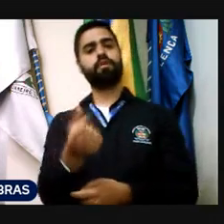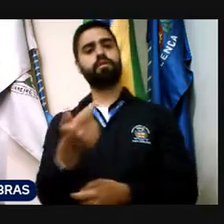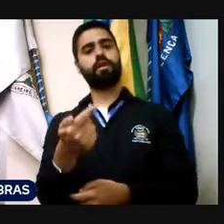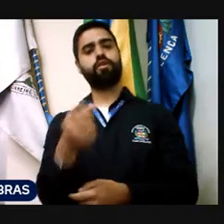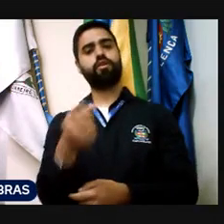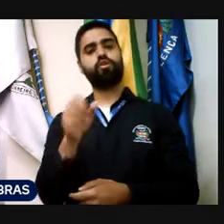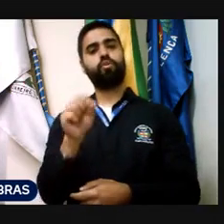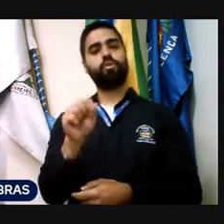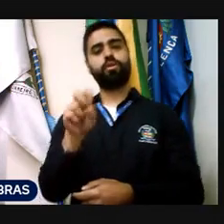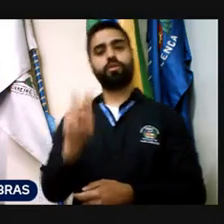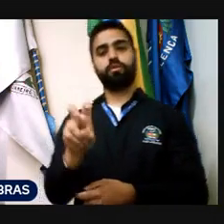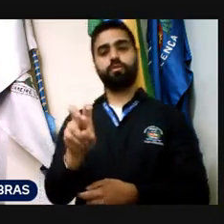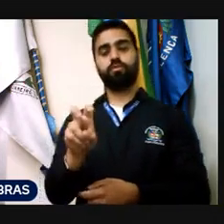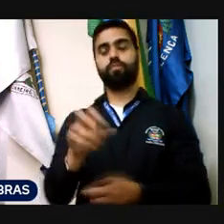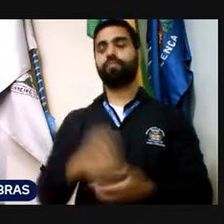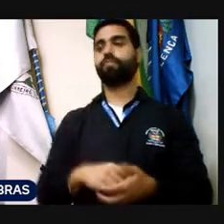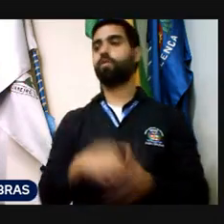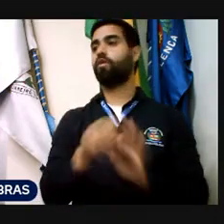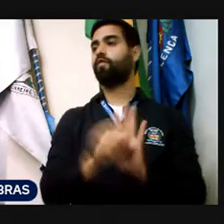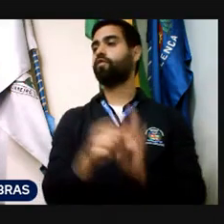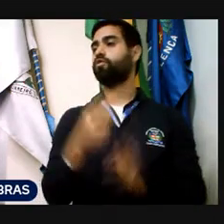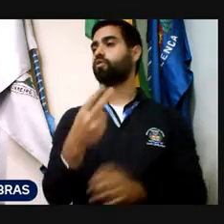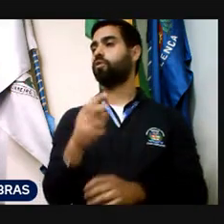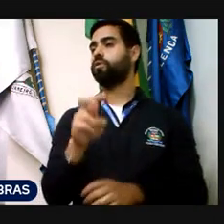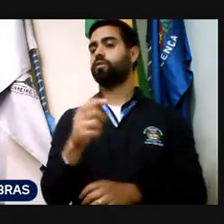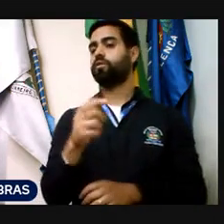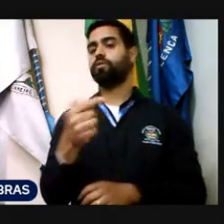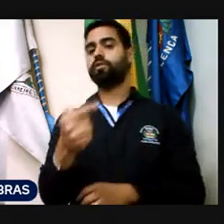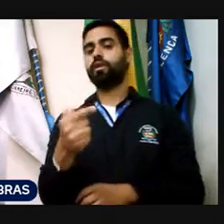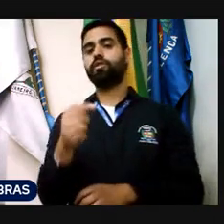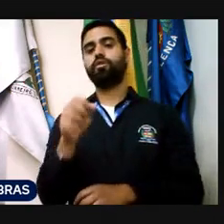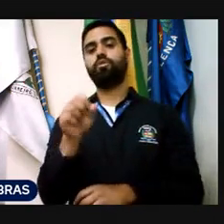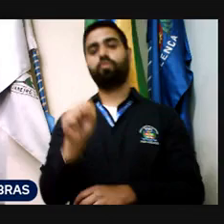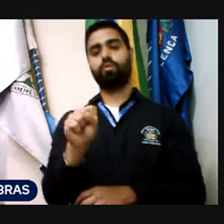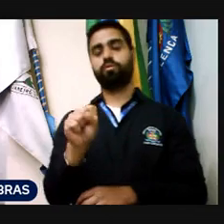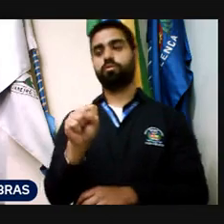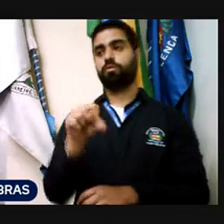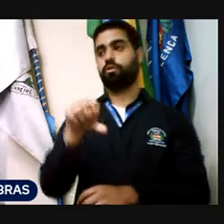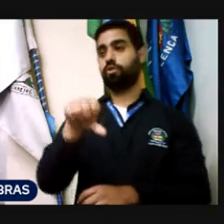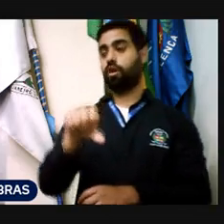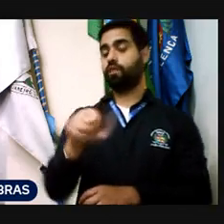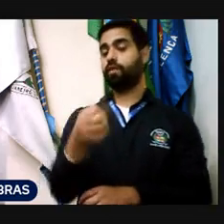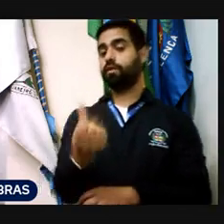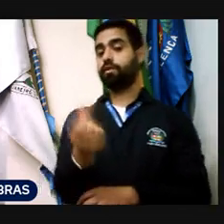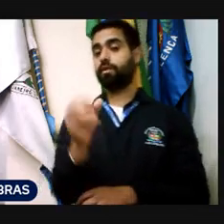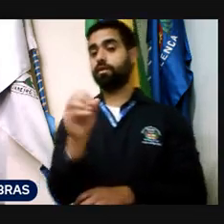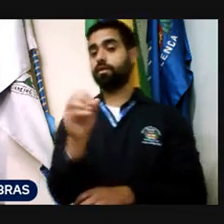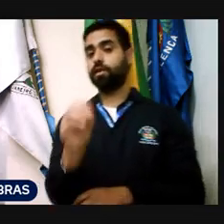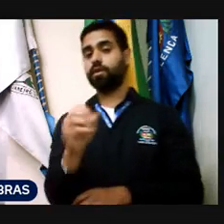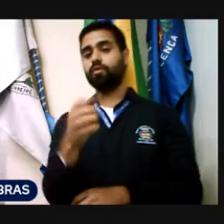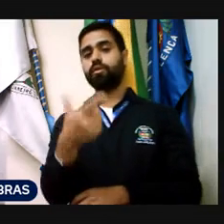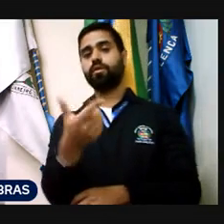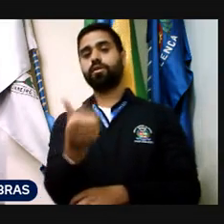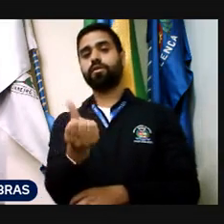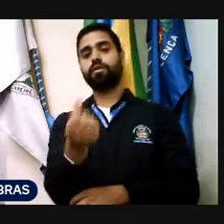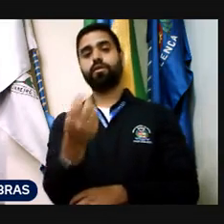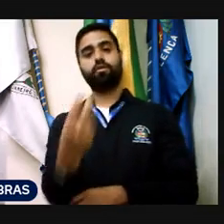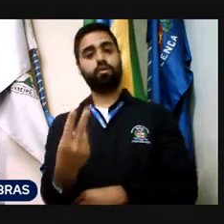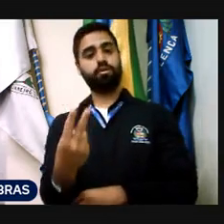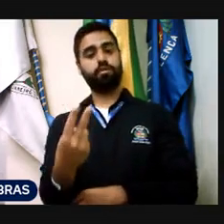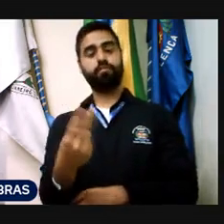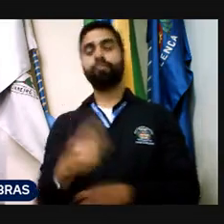365. Ofício 257, 258, 259, 260, 261 e